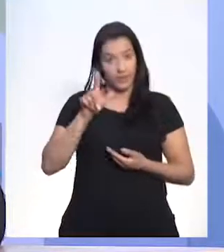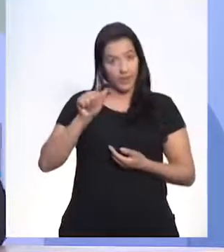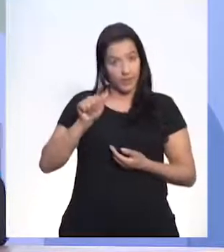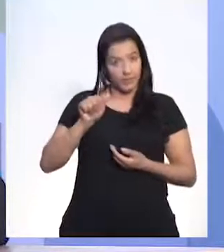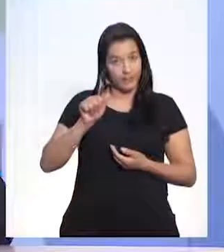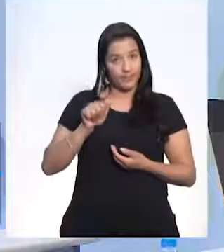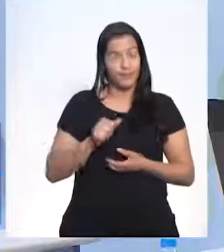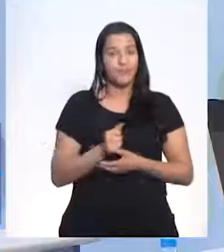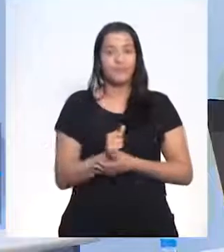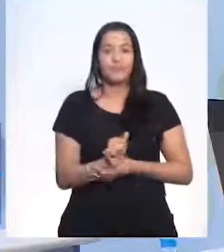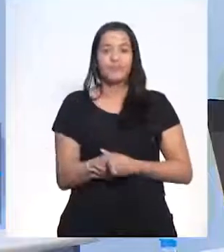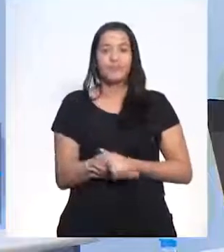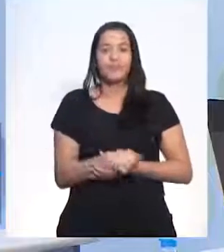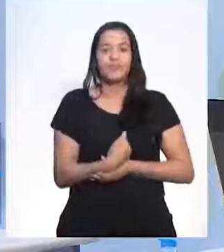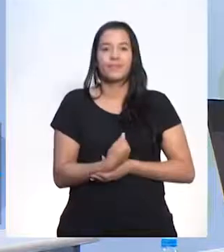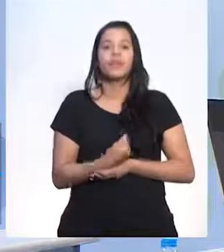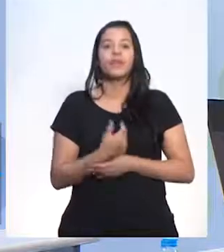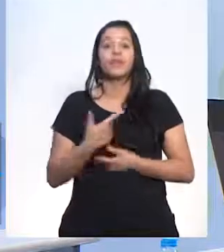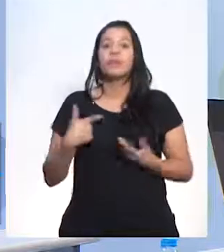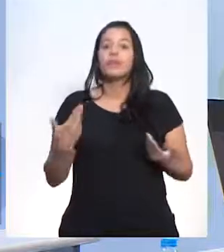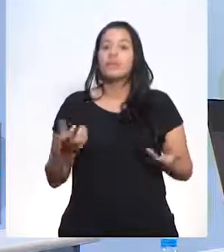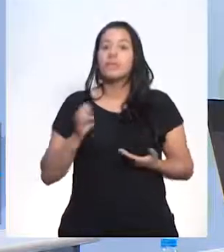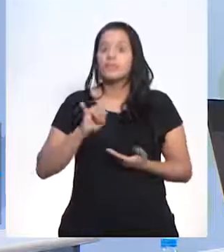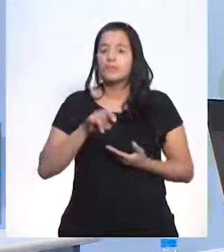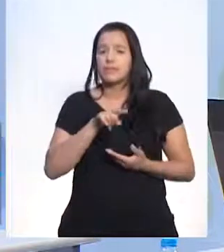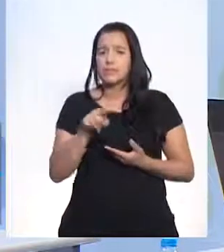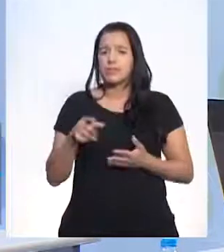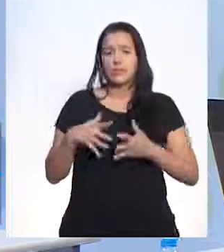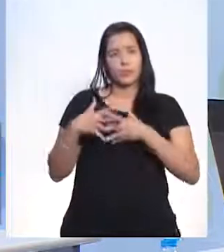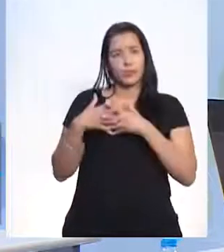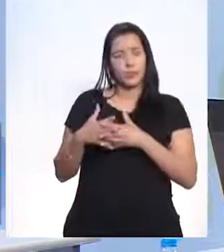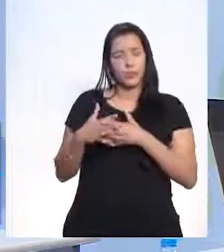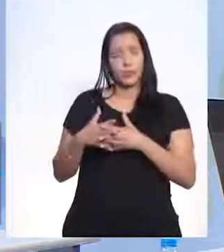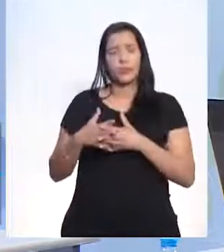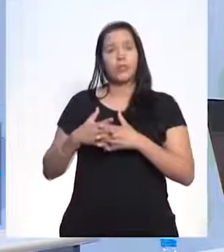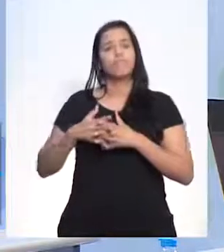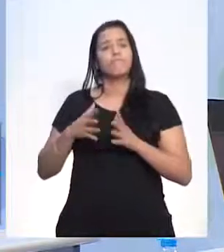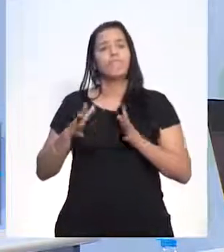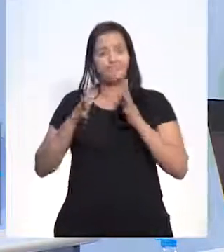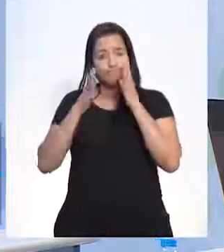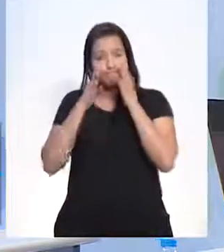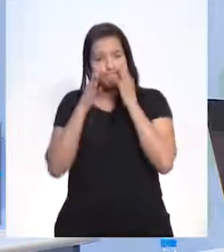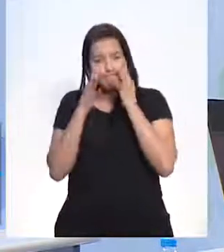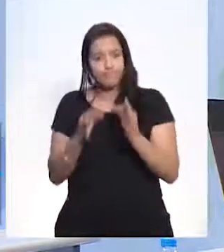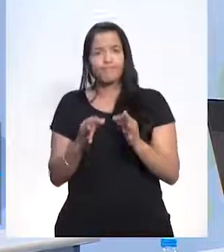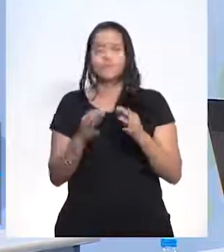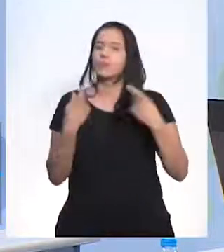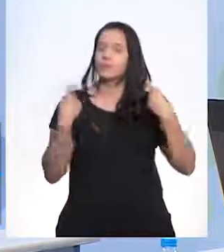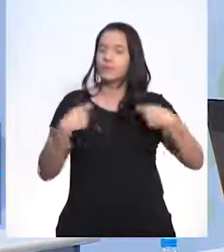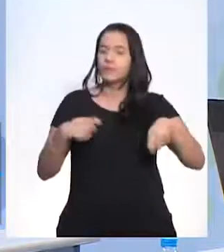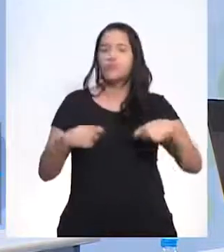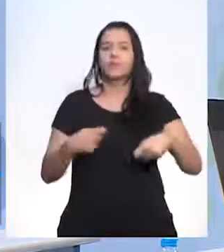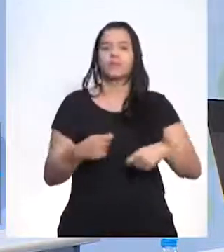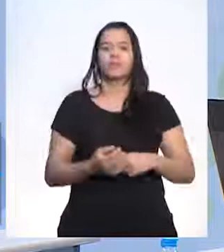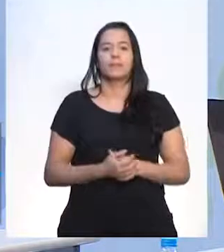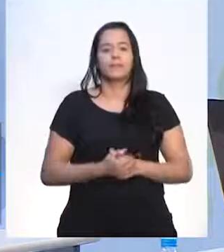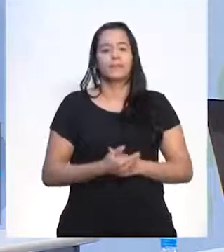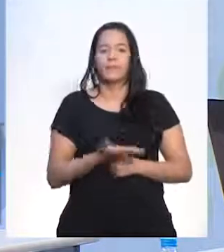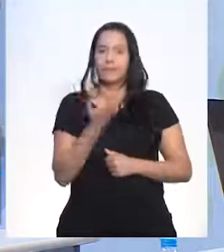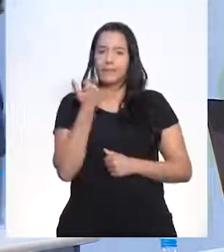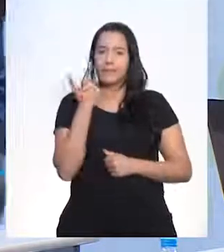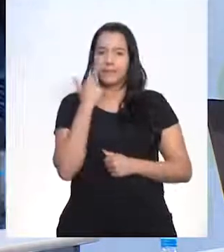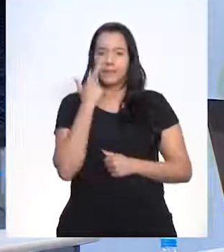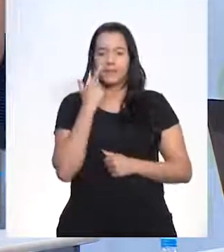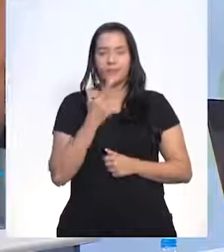Muito bem. Se você ainda está com dúvida, concentração. Matemática tem que estar concentrado, pessoal. Vem cá